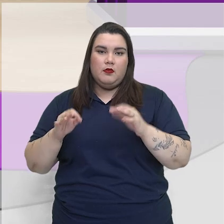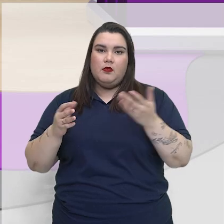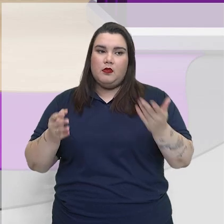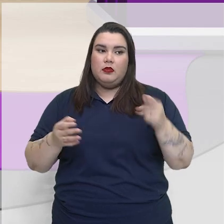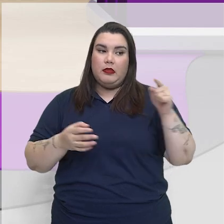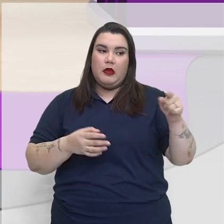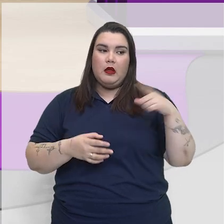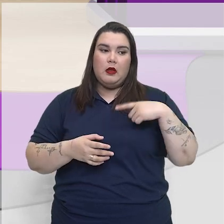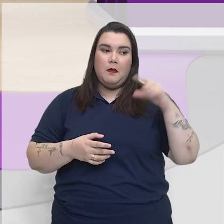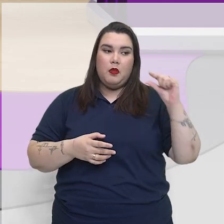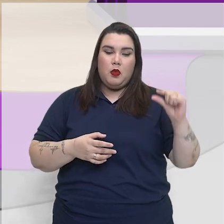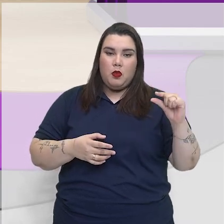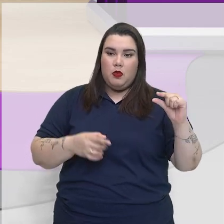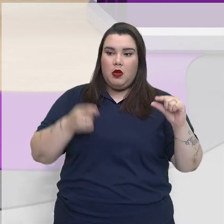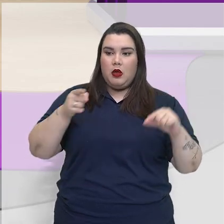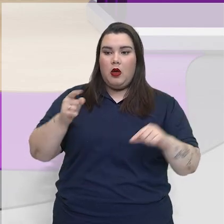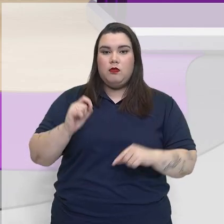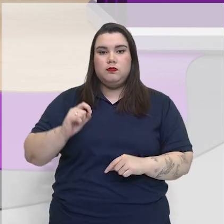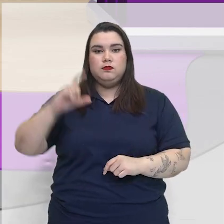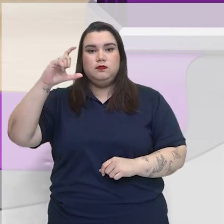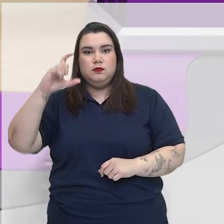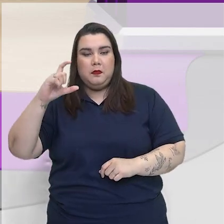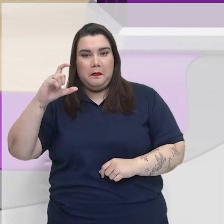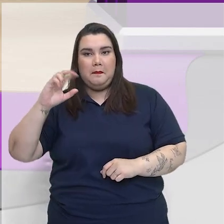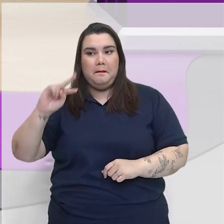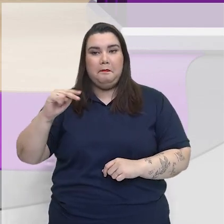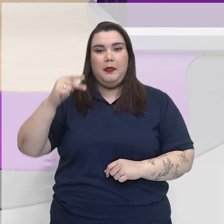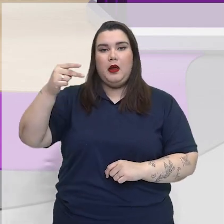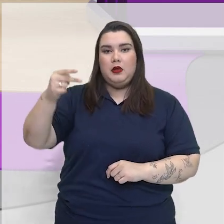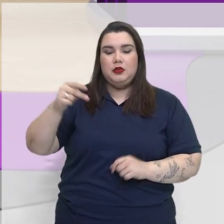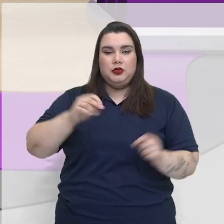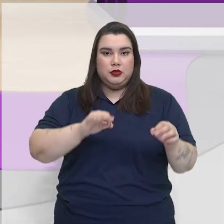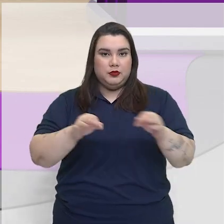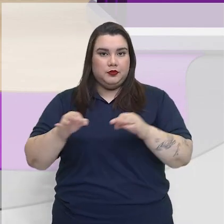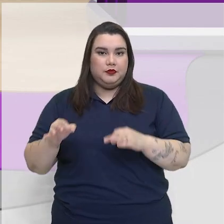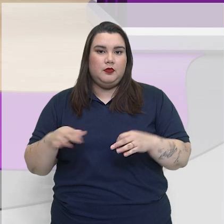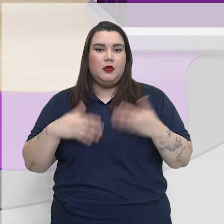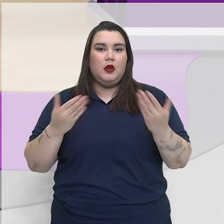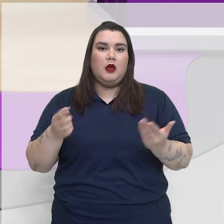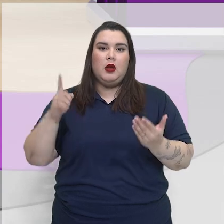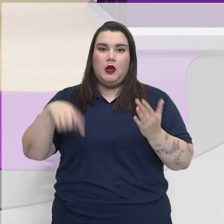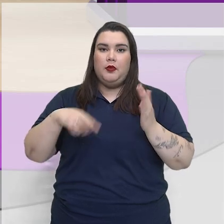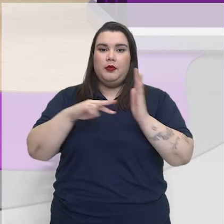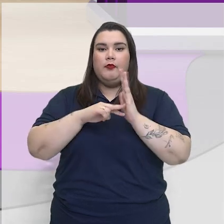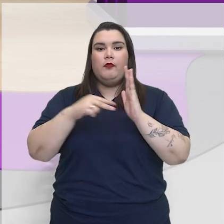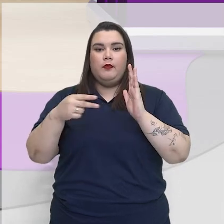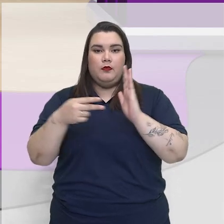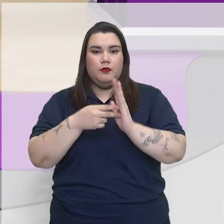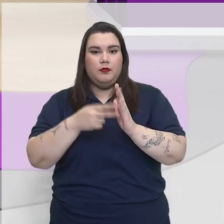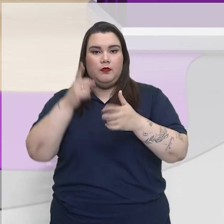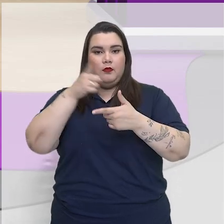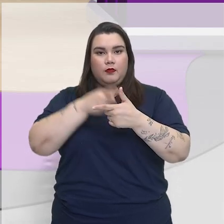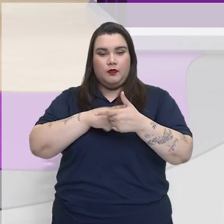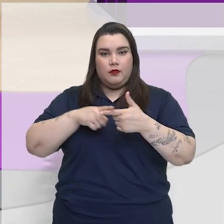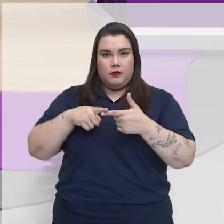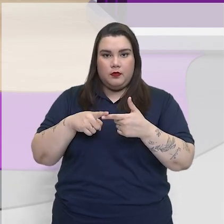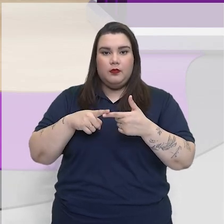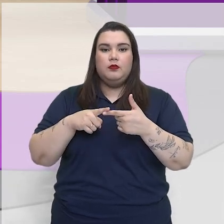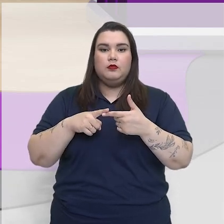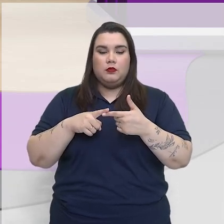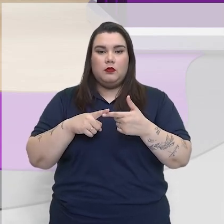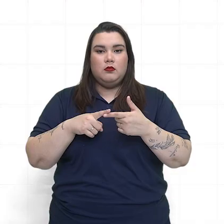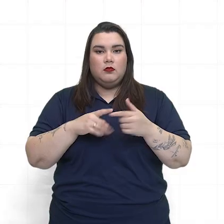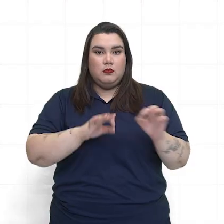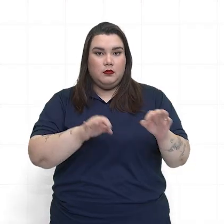um pedaço do dinheiro, então a outra tinha que arcar com mais dinheiro. É isso que significa dividir em partes